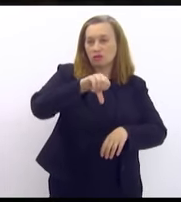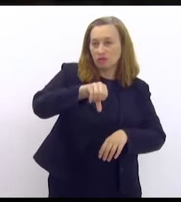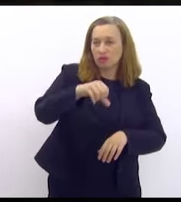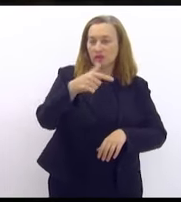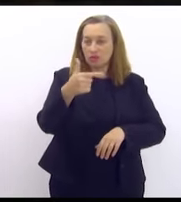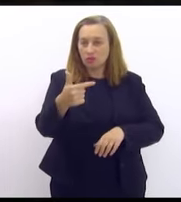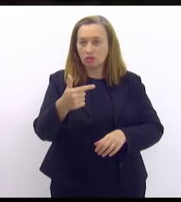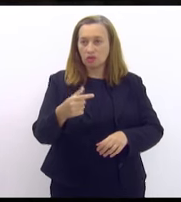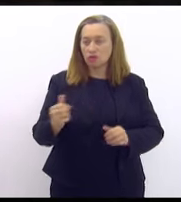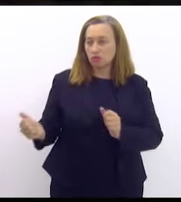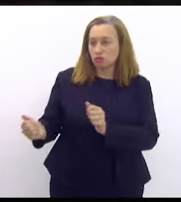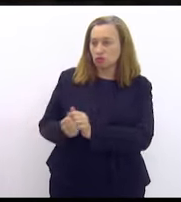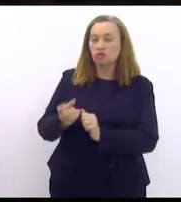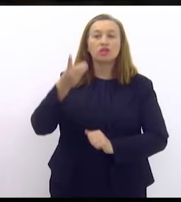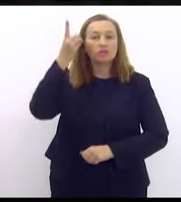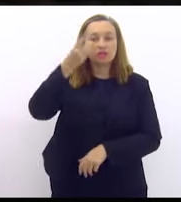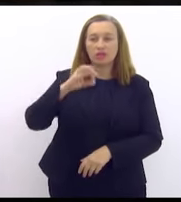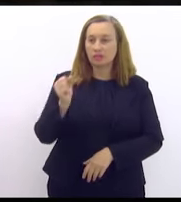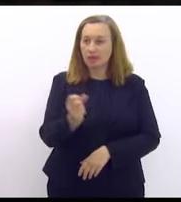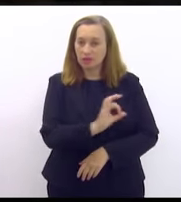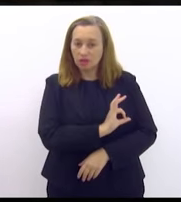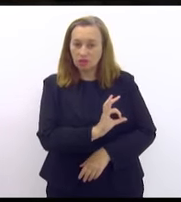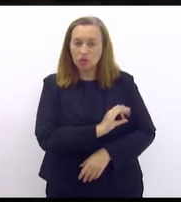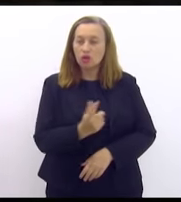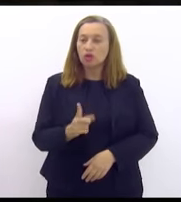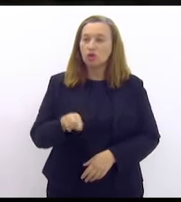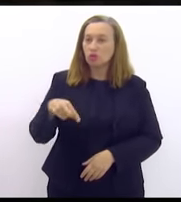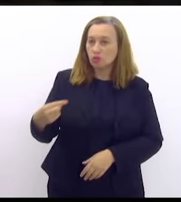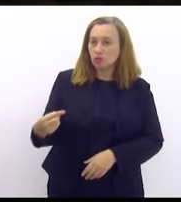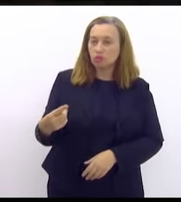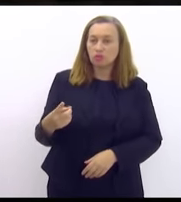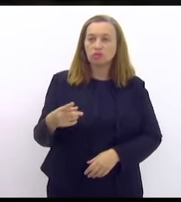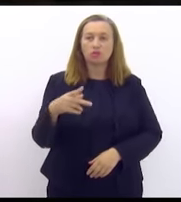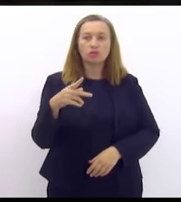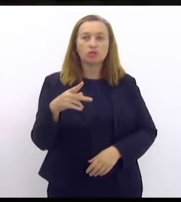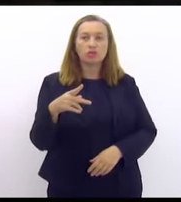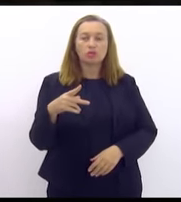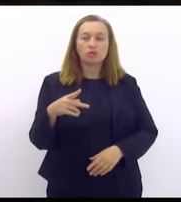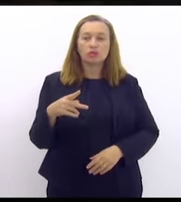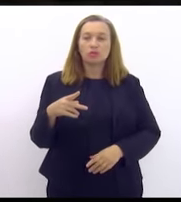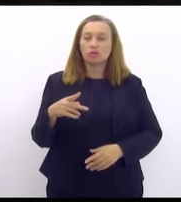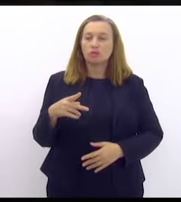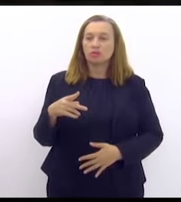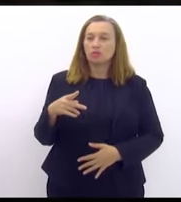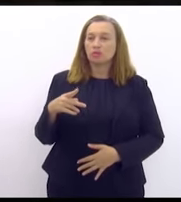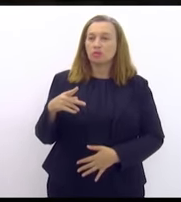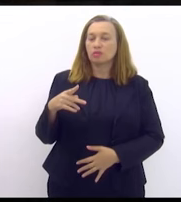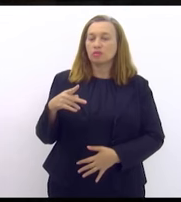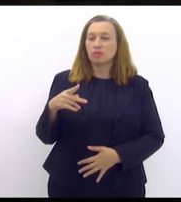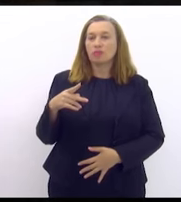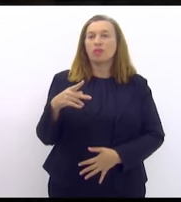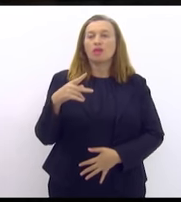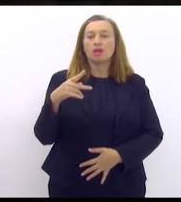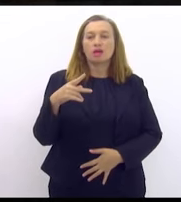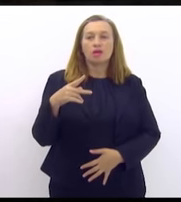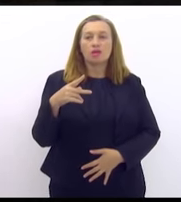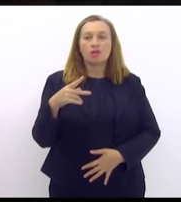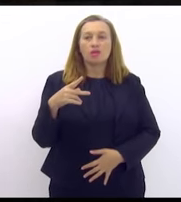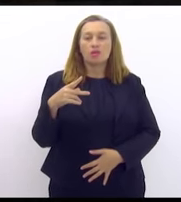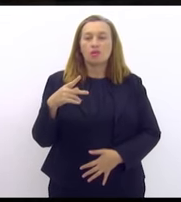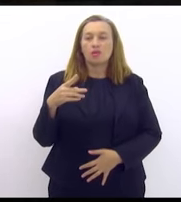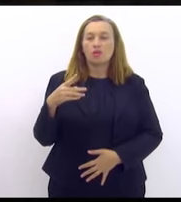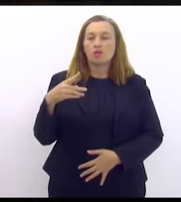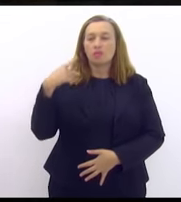Marta Rocha e outros parlamentares que não mais estão aqui no nosso parlamento,